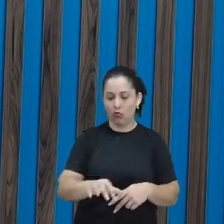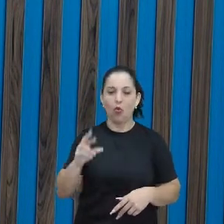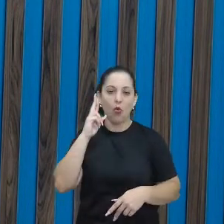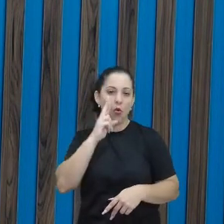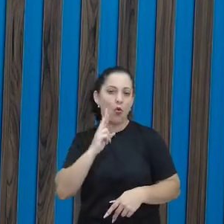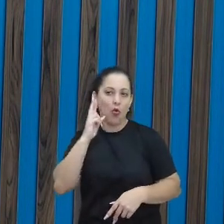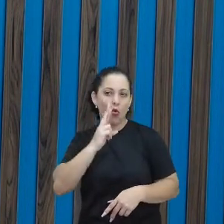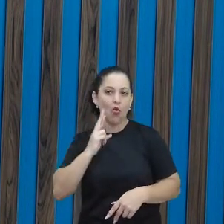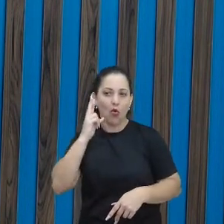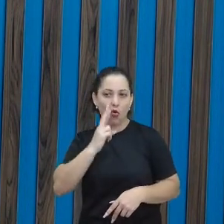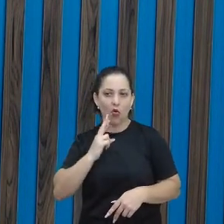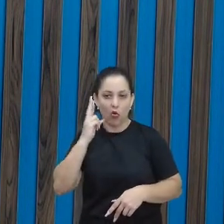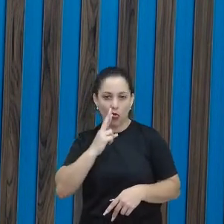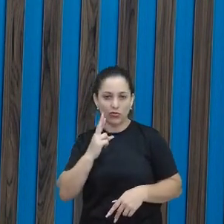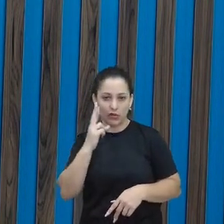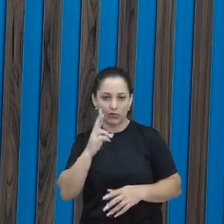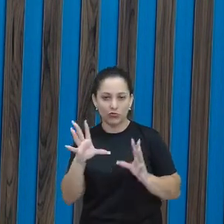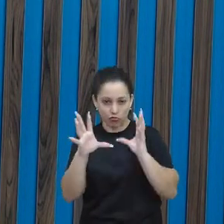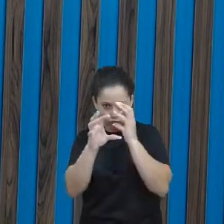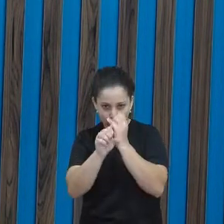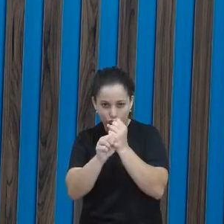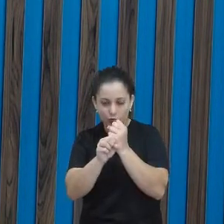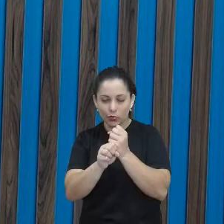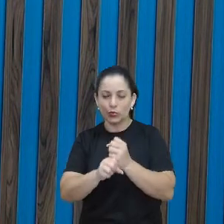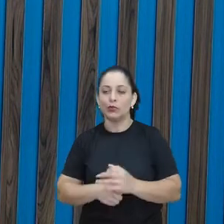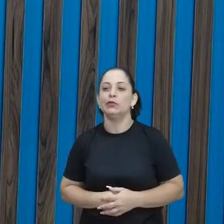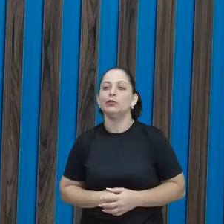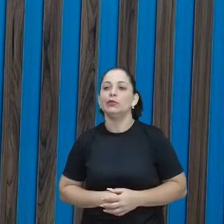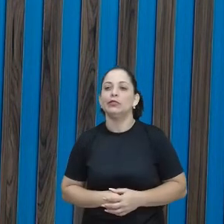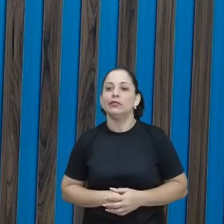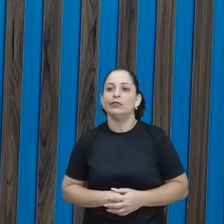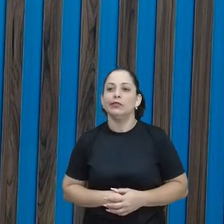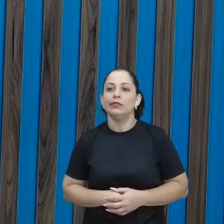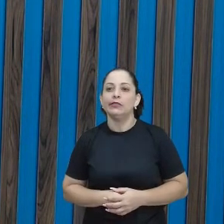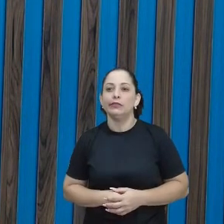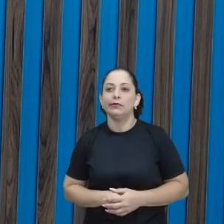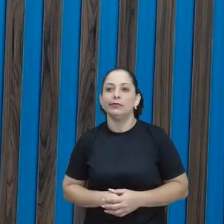mais escuro aqui, ó.